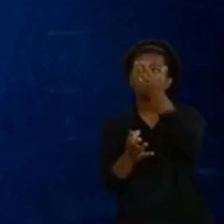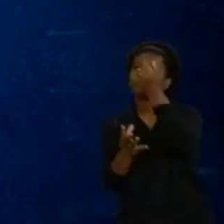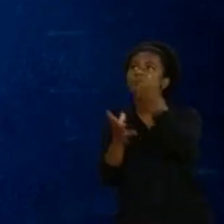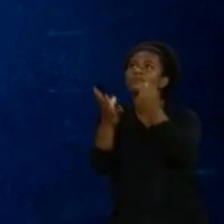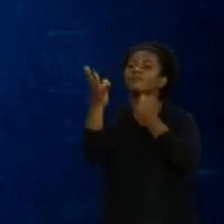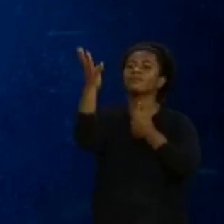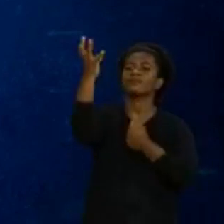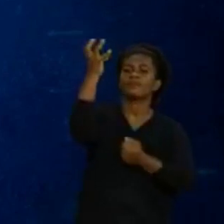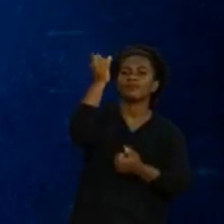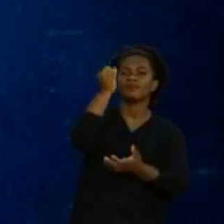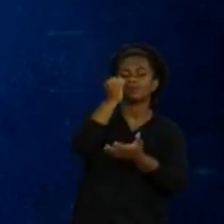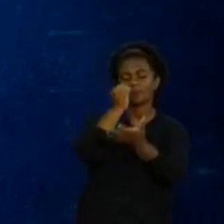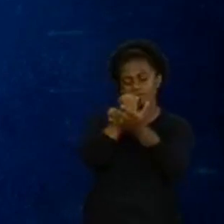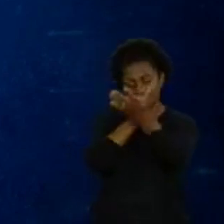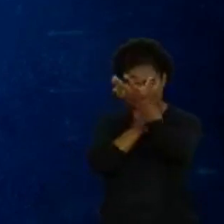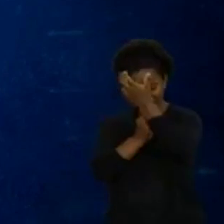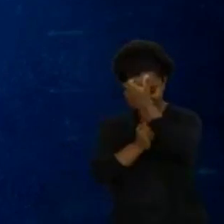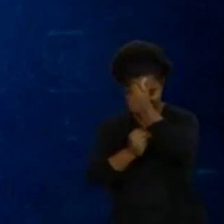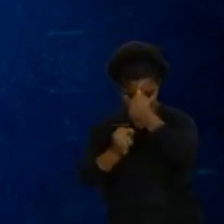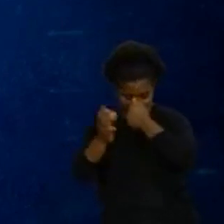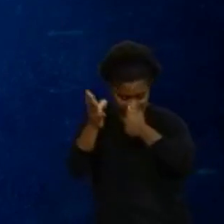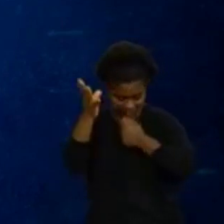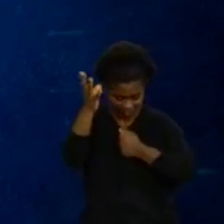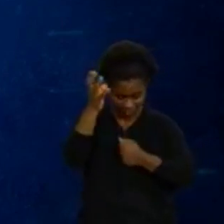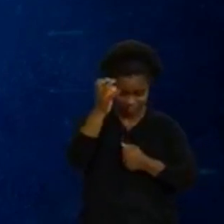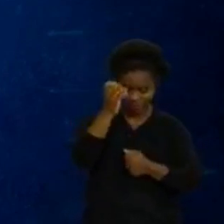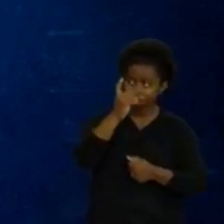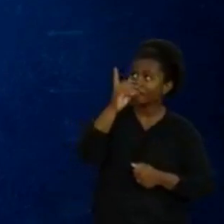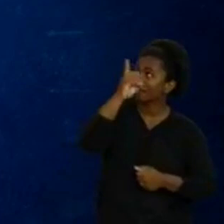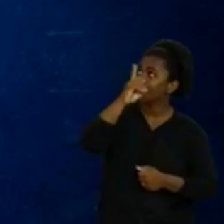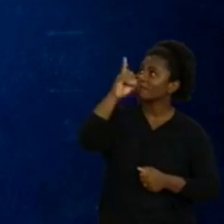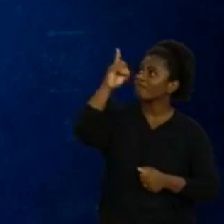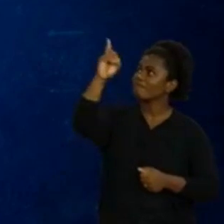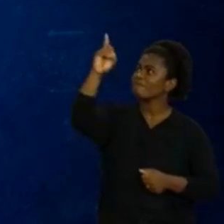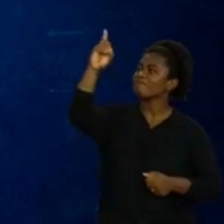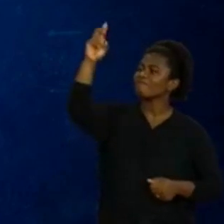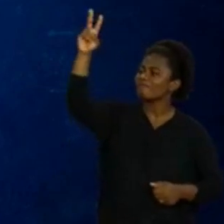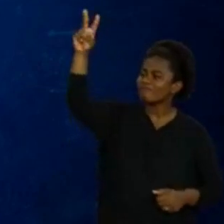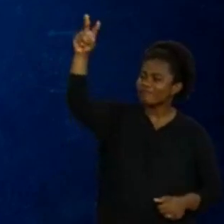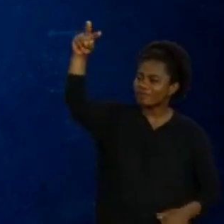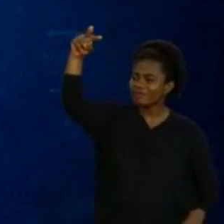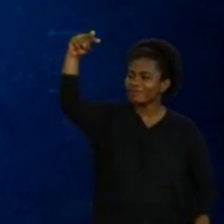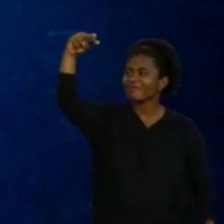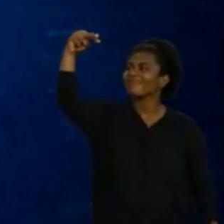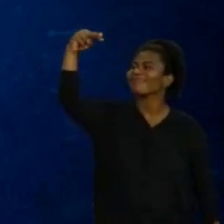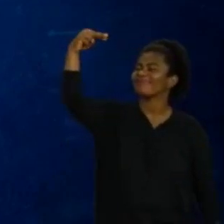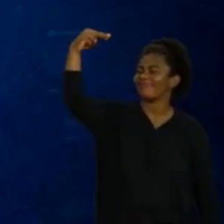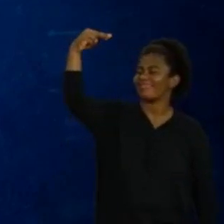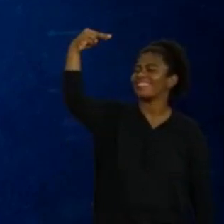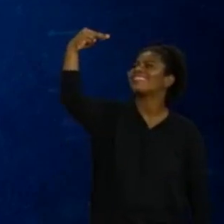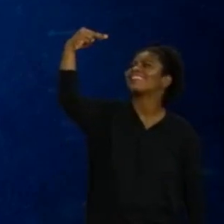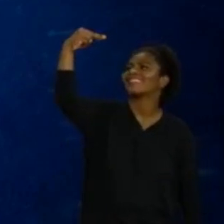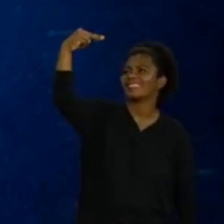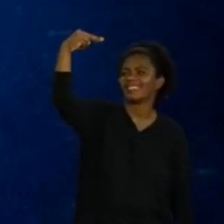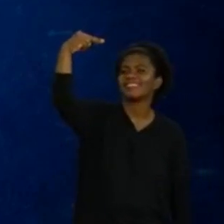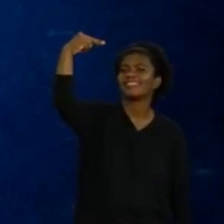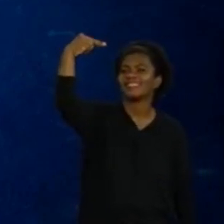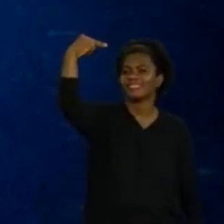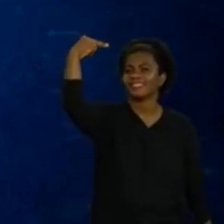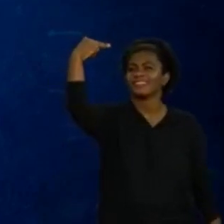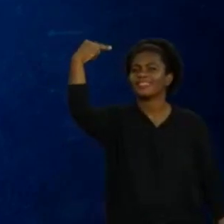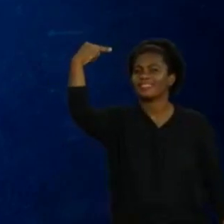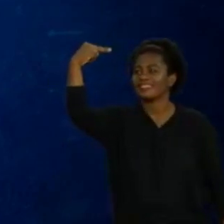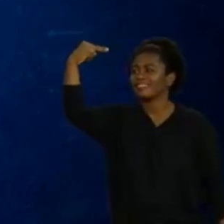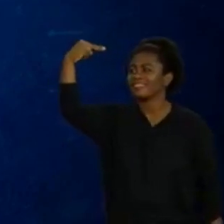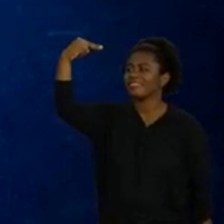face. Para buscar a tua face. O Senhor inclina. O Senhor inclina os olhos. Para